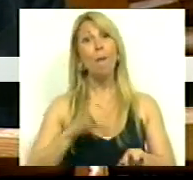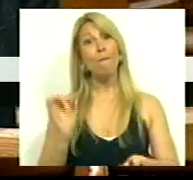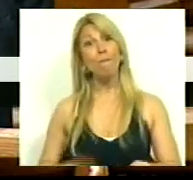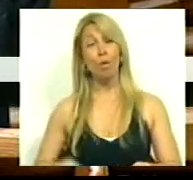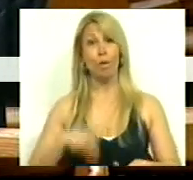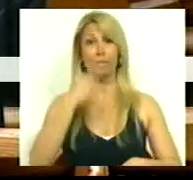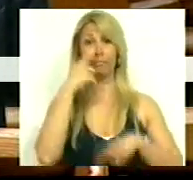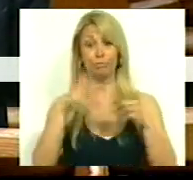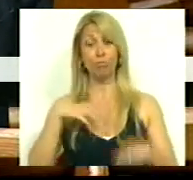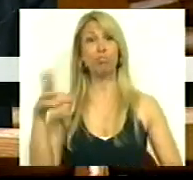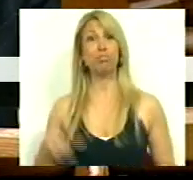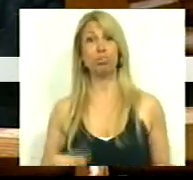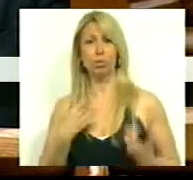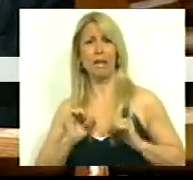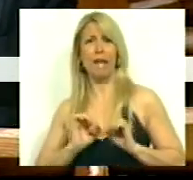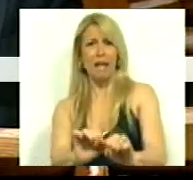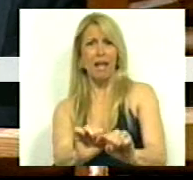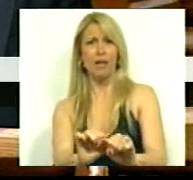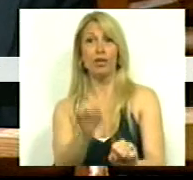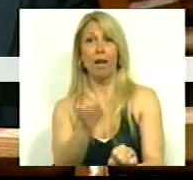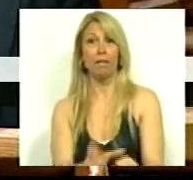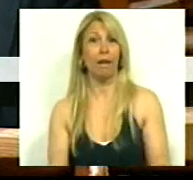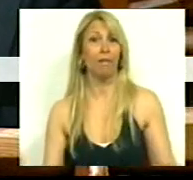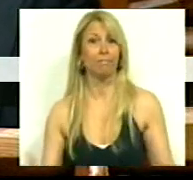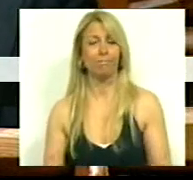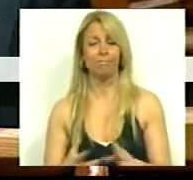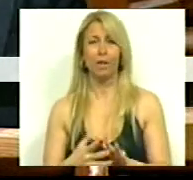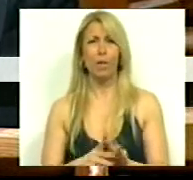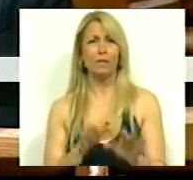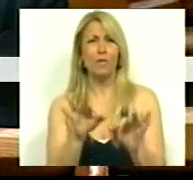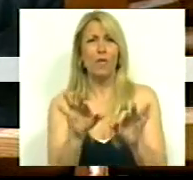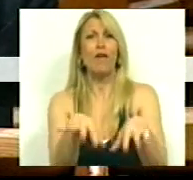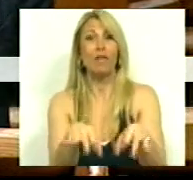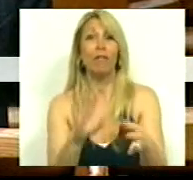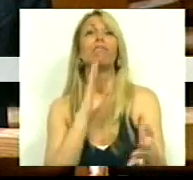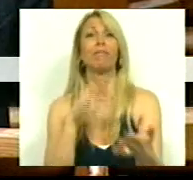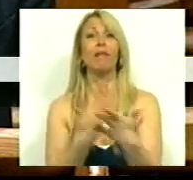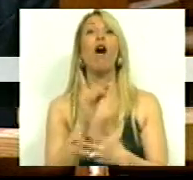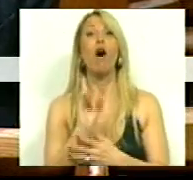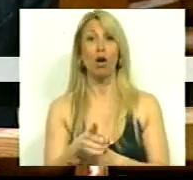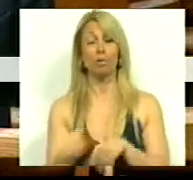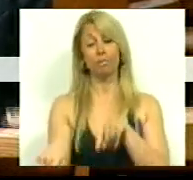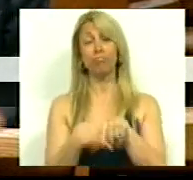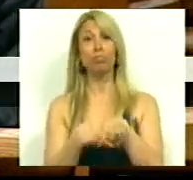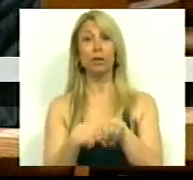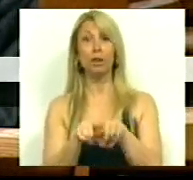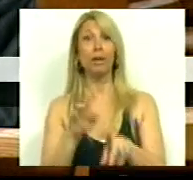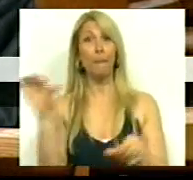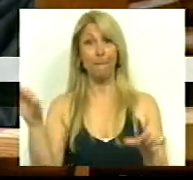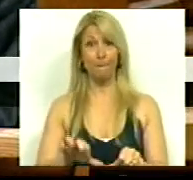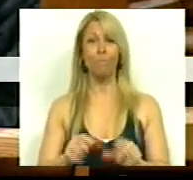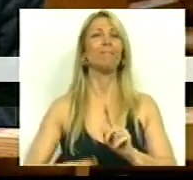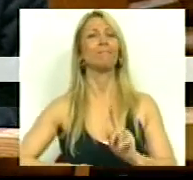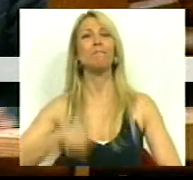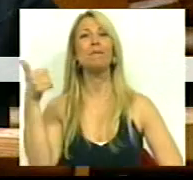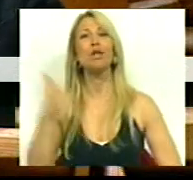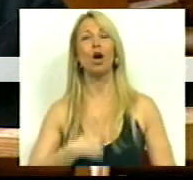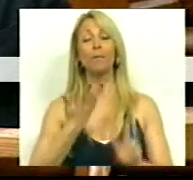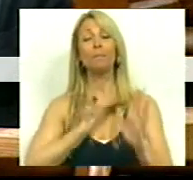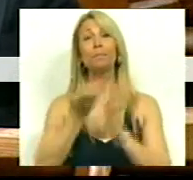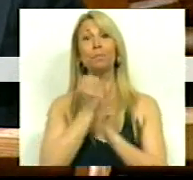que os portugueses lhe dedicam e no seu estertor pratica uma política do quanto pior melhor. O despacho